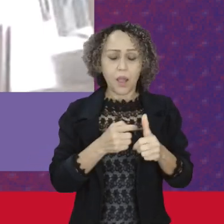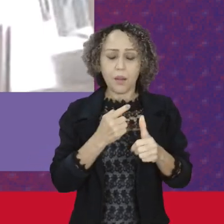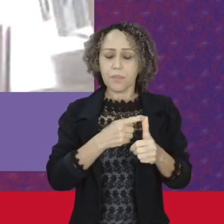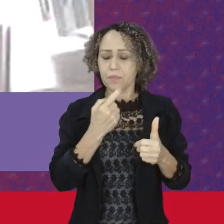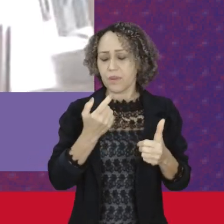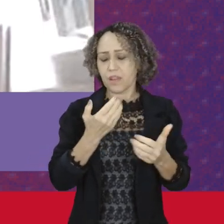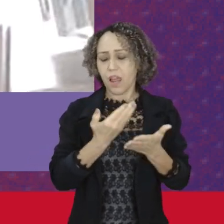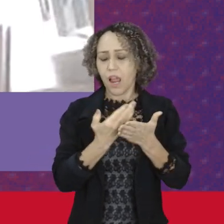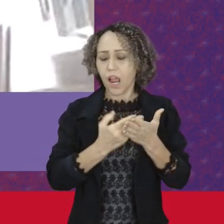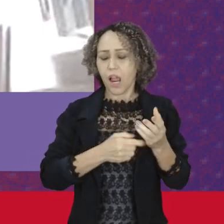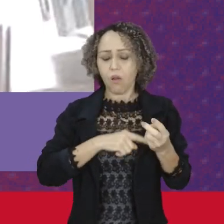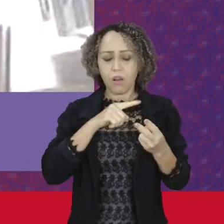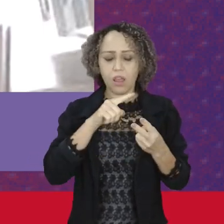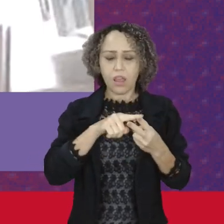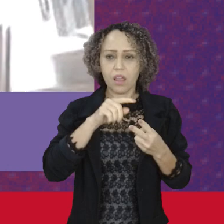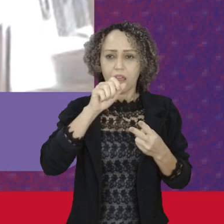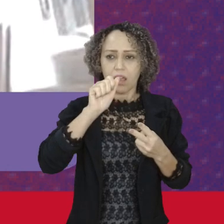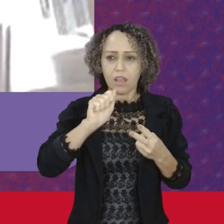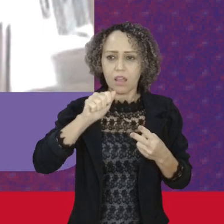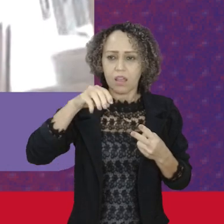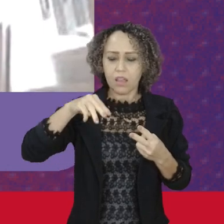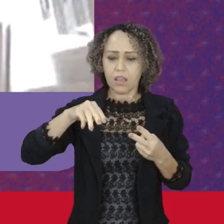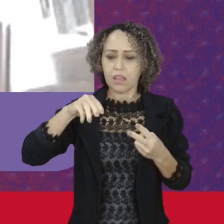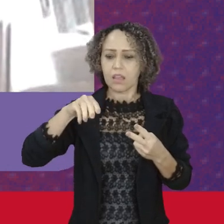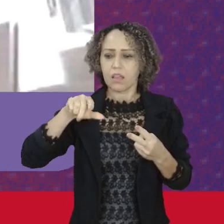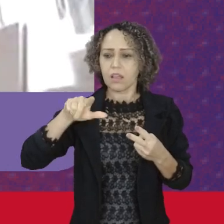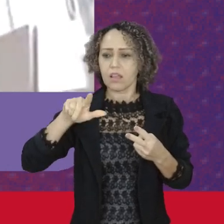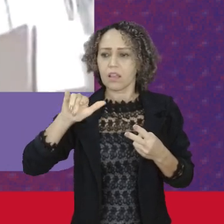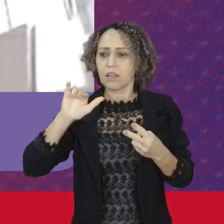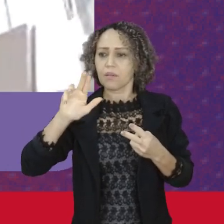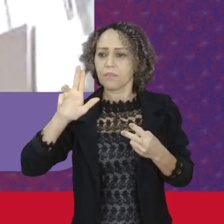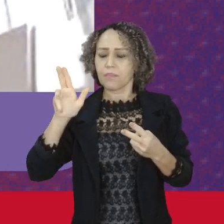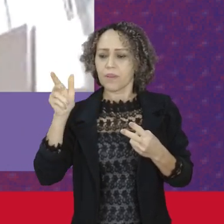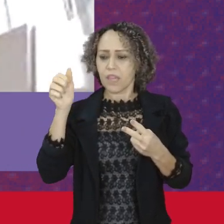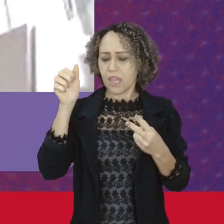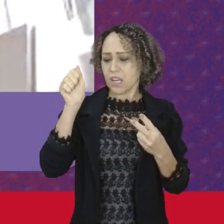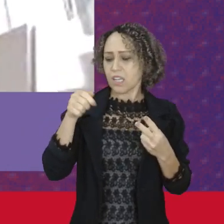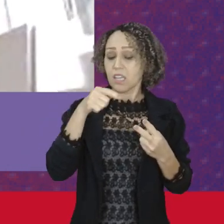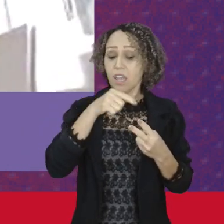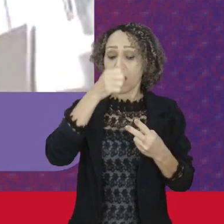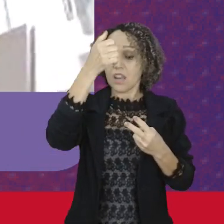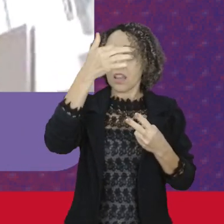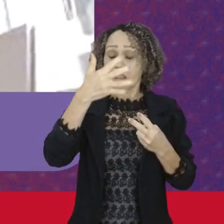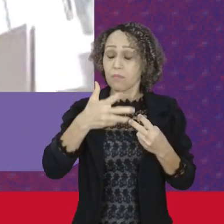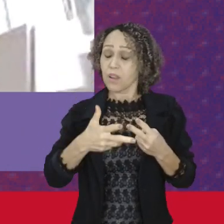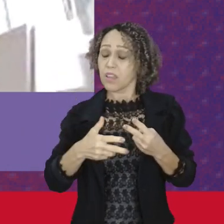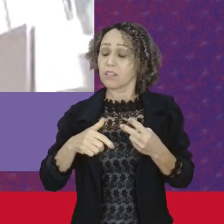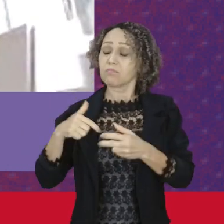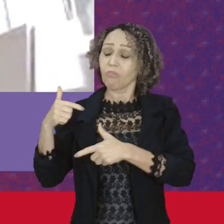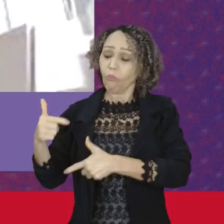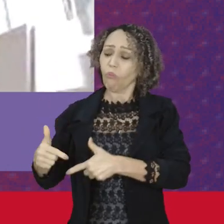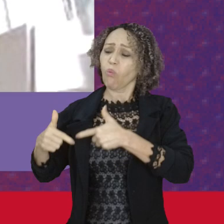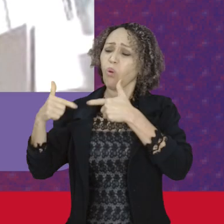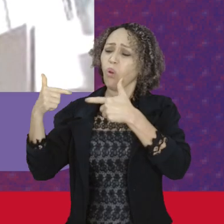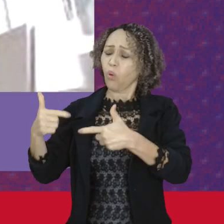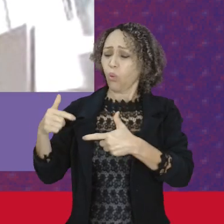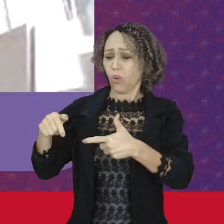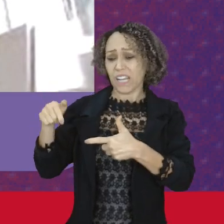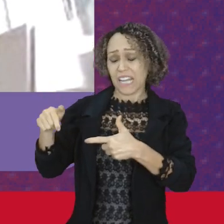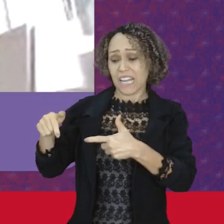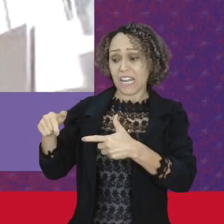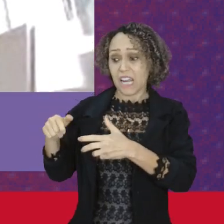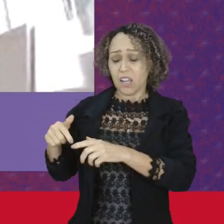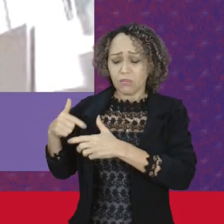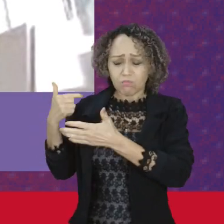sufragistas, da luta das mulheres, né, desde a luta das mulheres sufragistas até a luta das